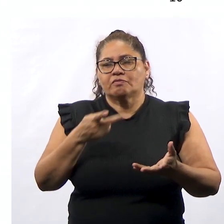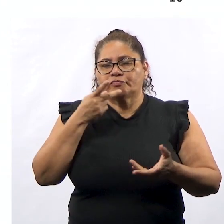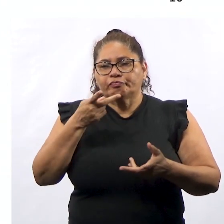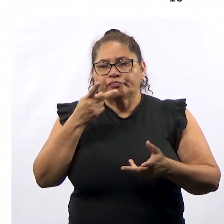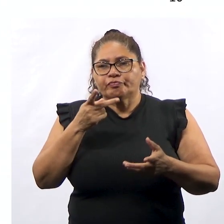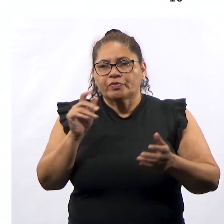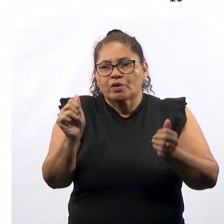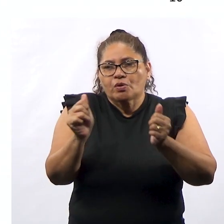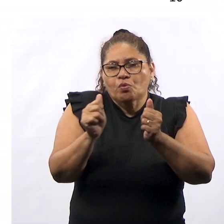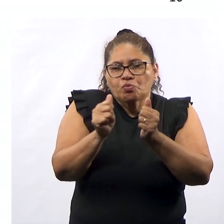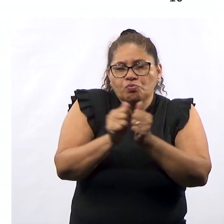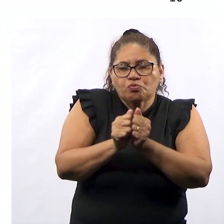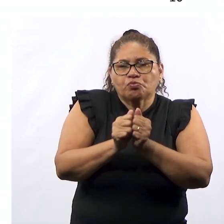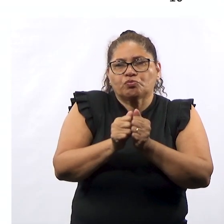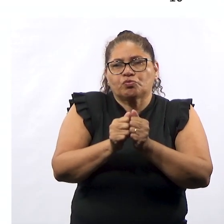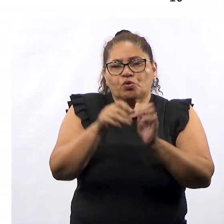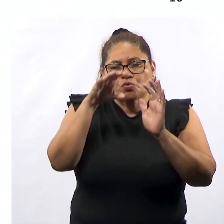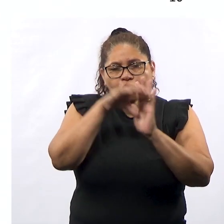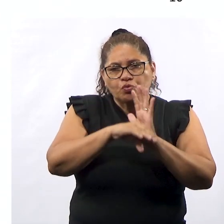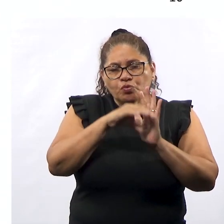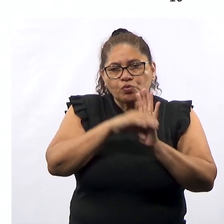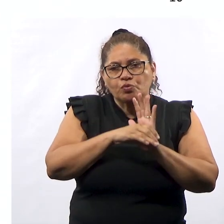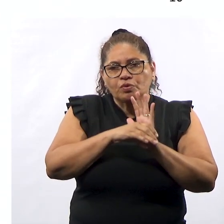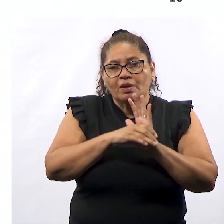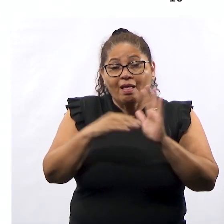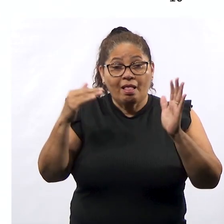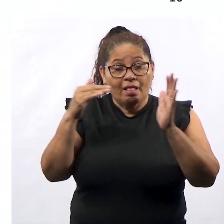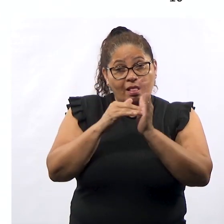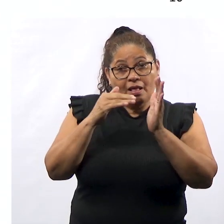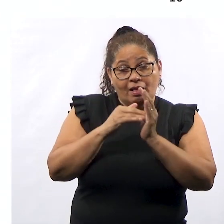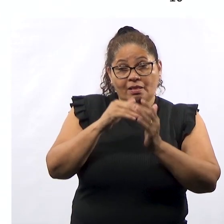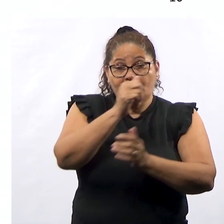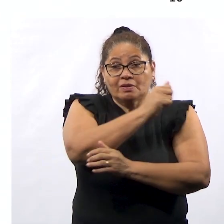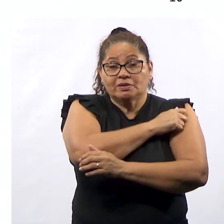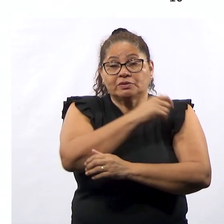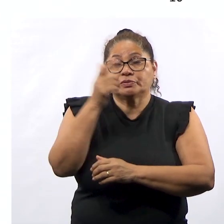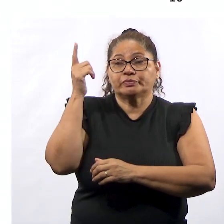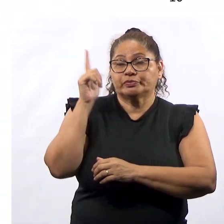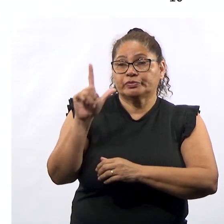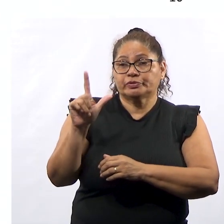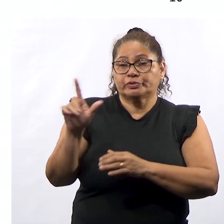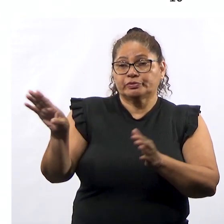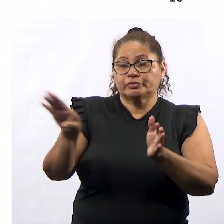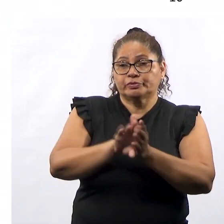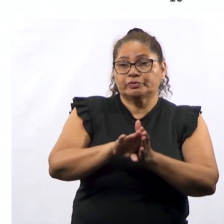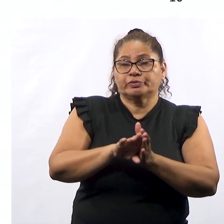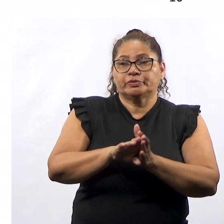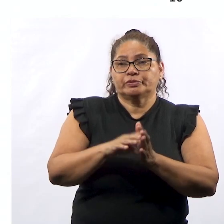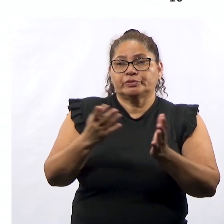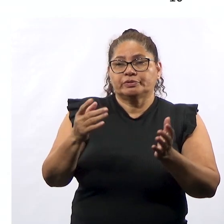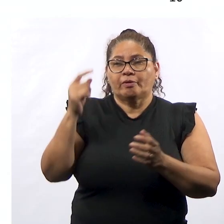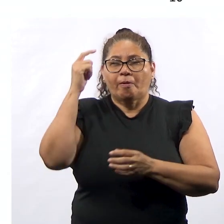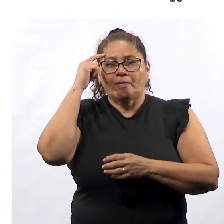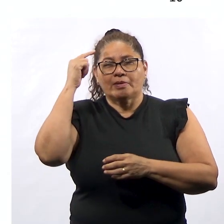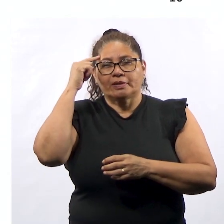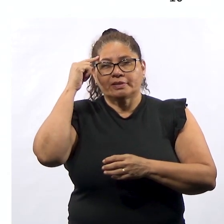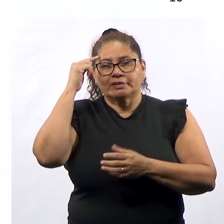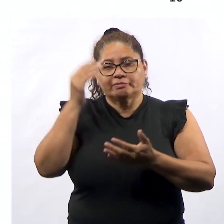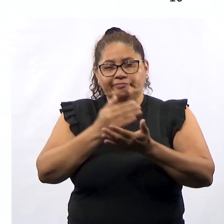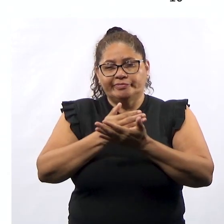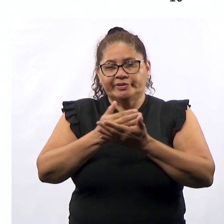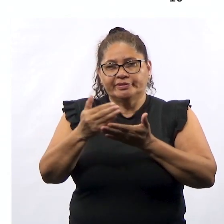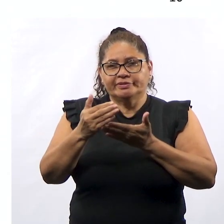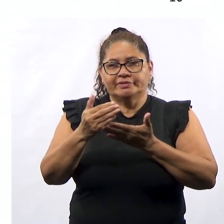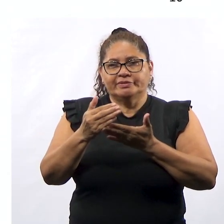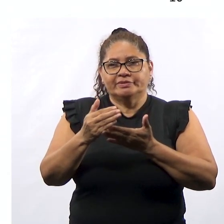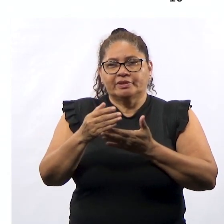dizer o nível daquele currículo, até onde os alunos conseguiram chegar a partir daquilo que foi pensado inicialmente,